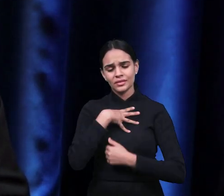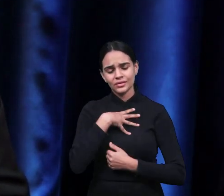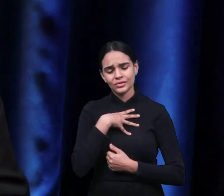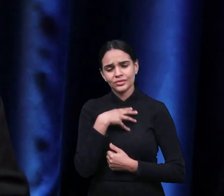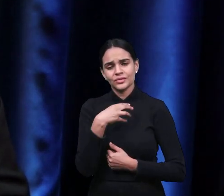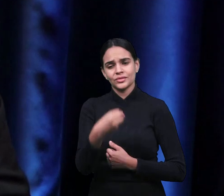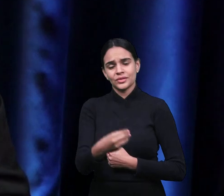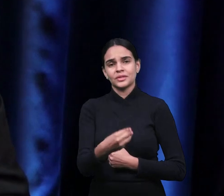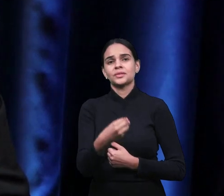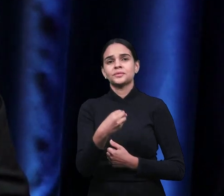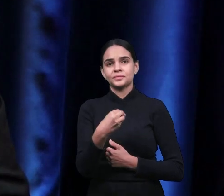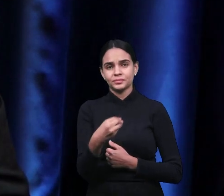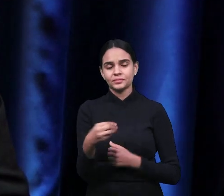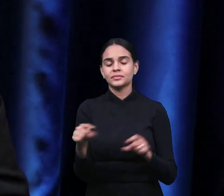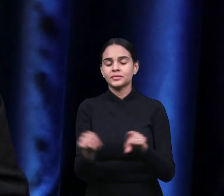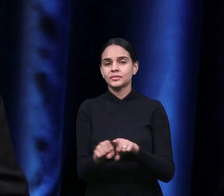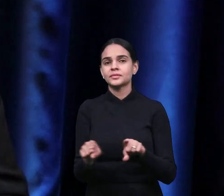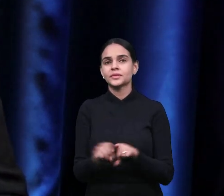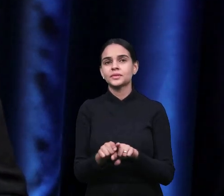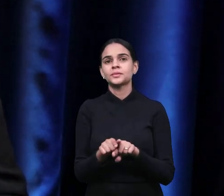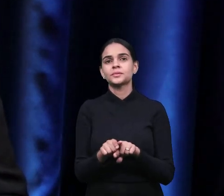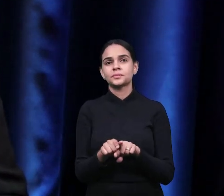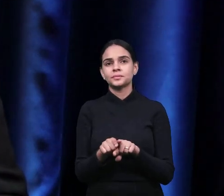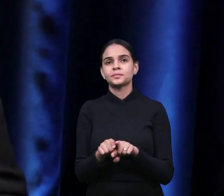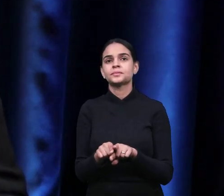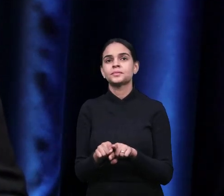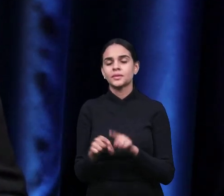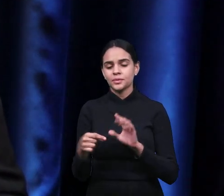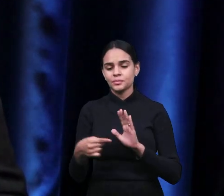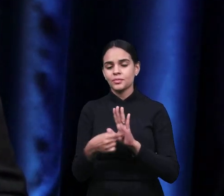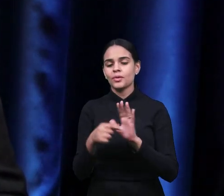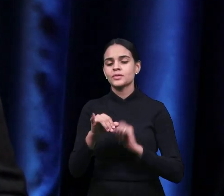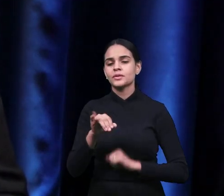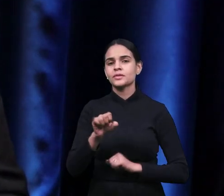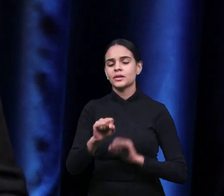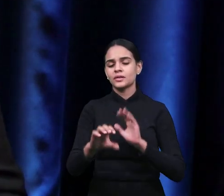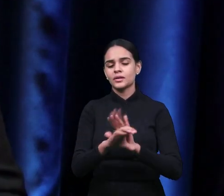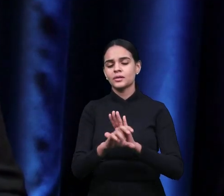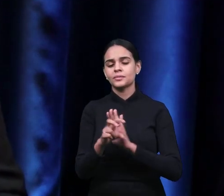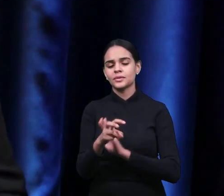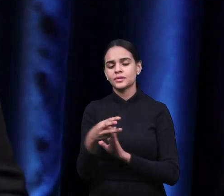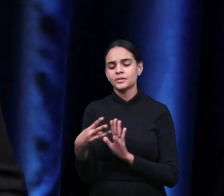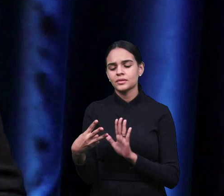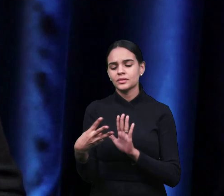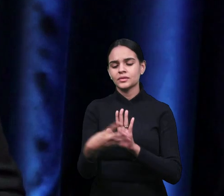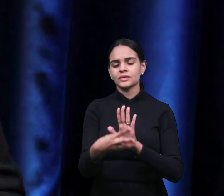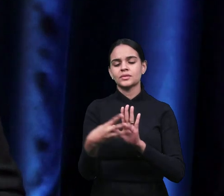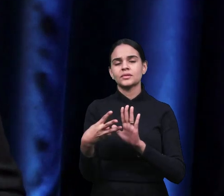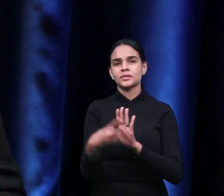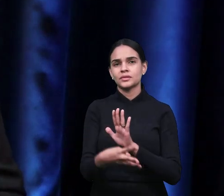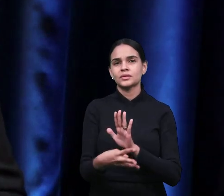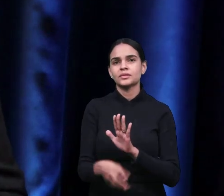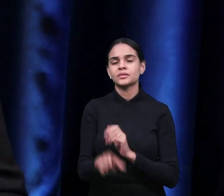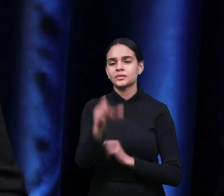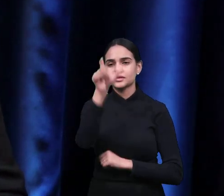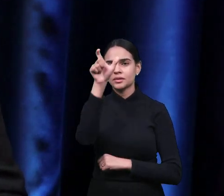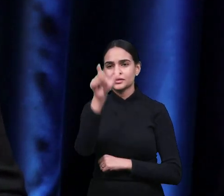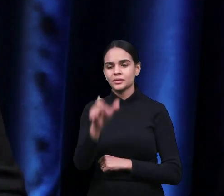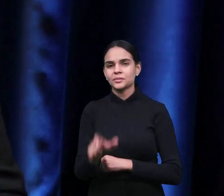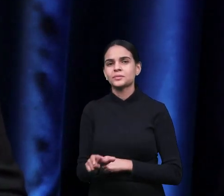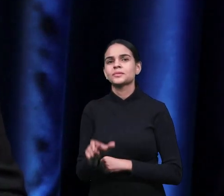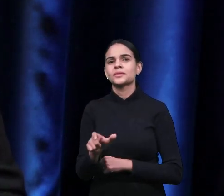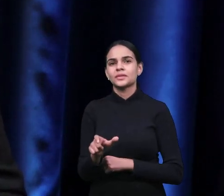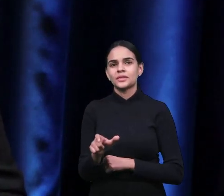53, né, quando fala aquele que foi subindo, né, era como uma raiz de uma terra seca,